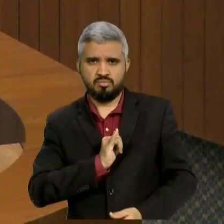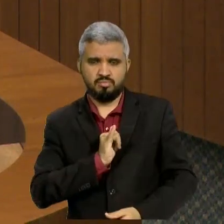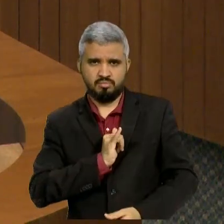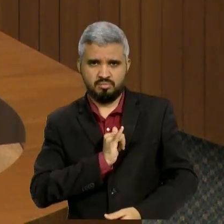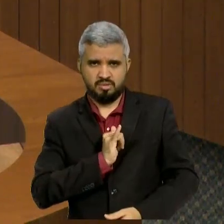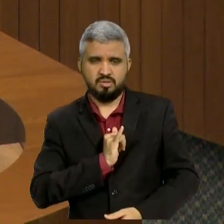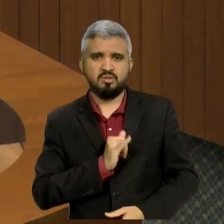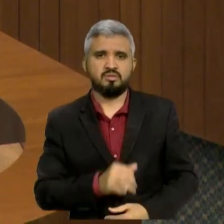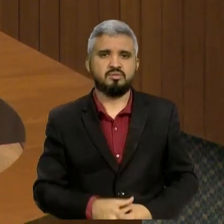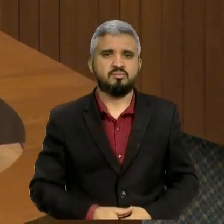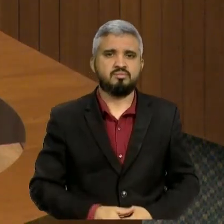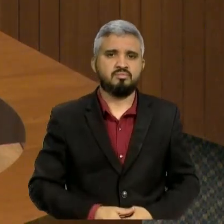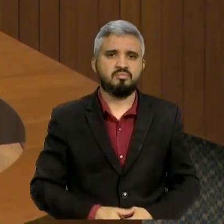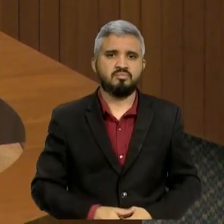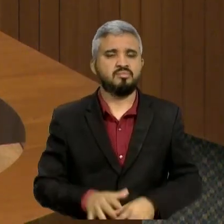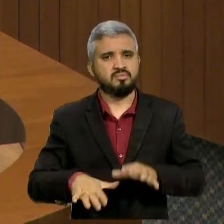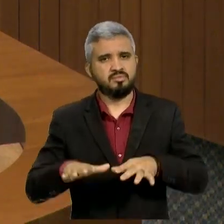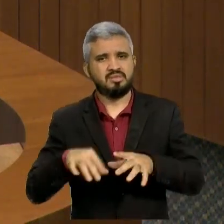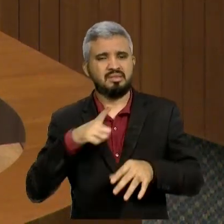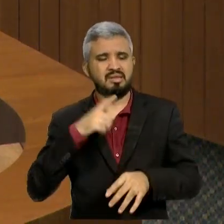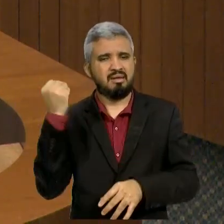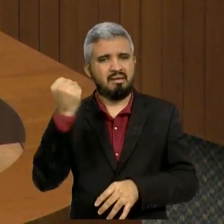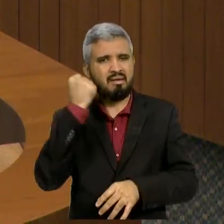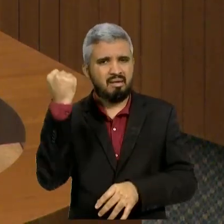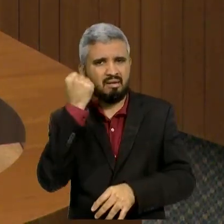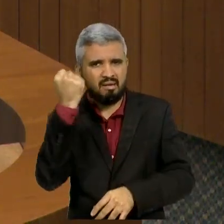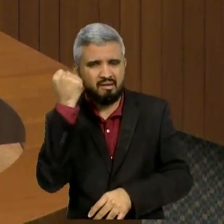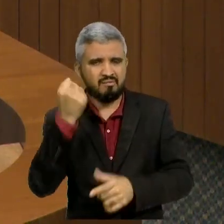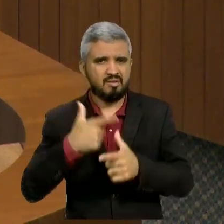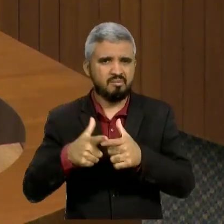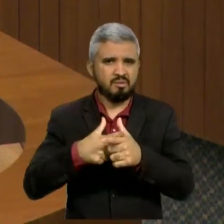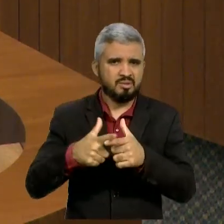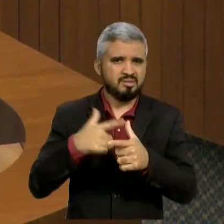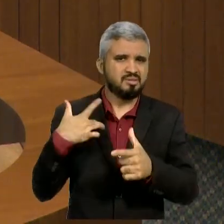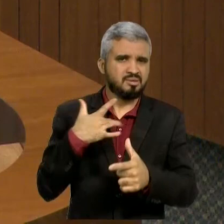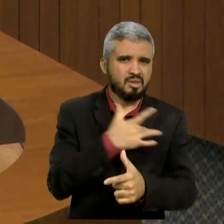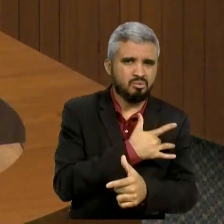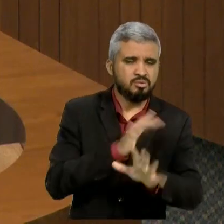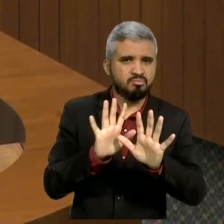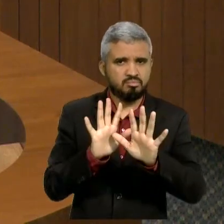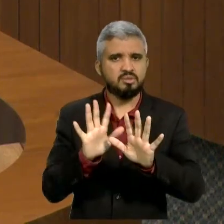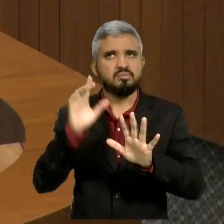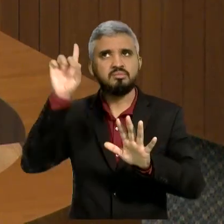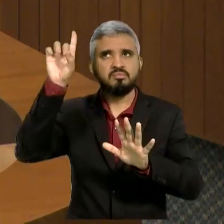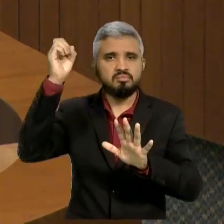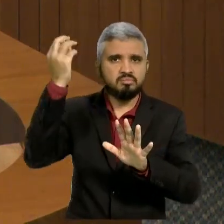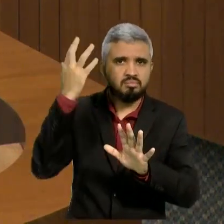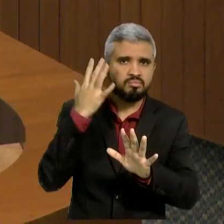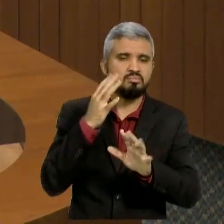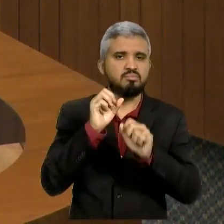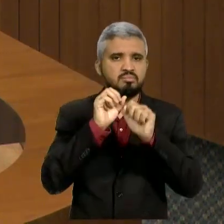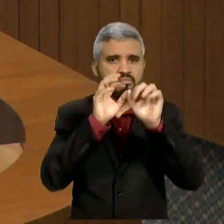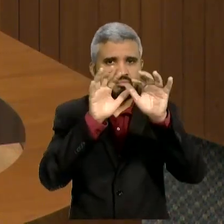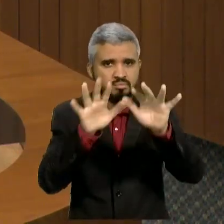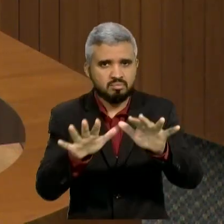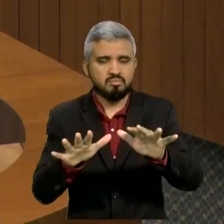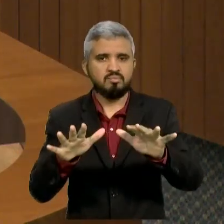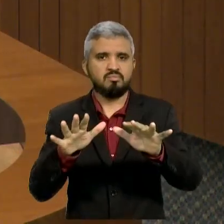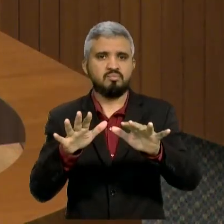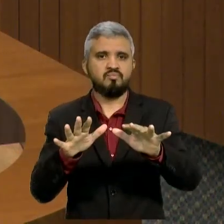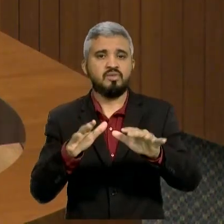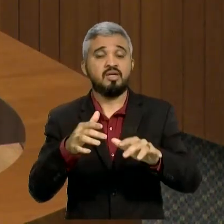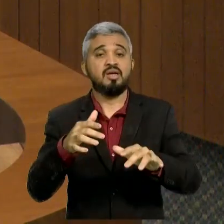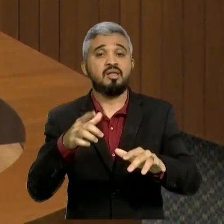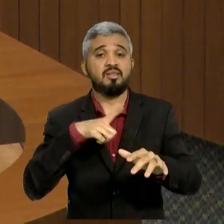saúde pública que aquele município atravessa e acaba reverberando para todos os municípios da região que são 22 municípios que são atendidos